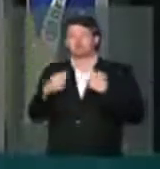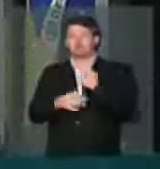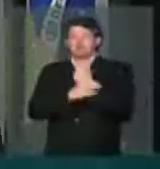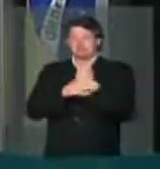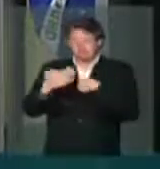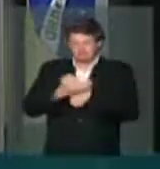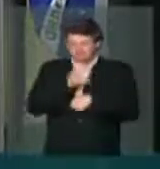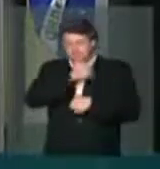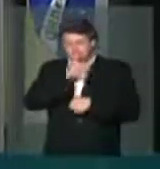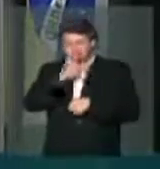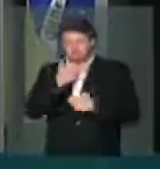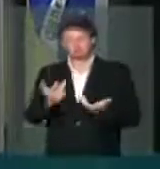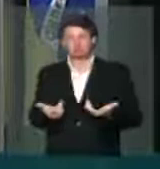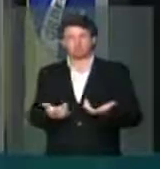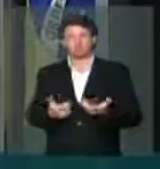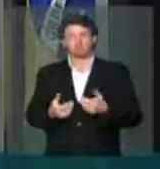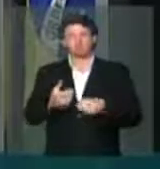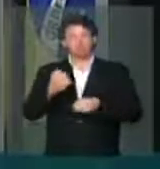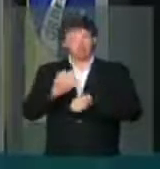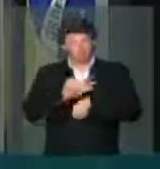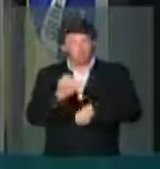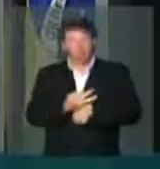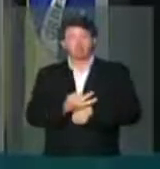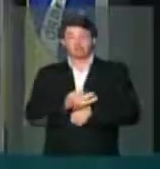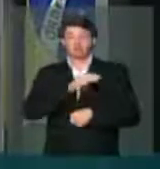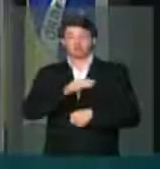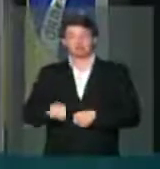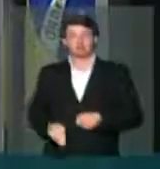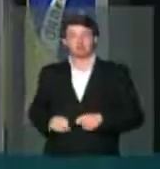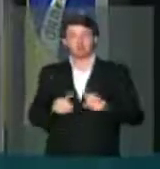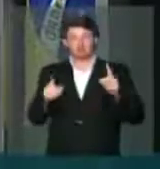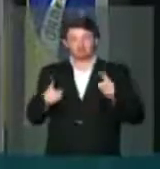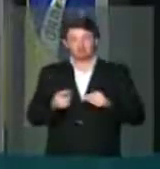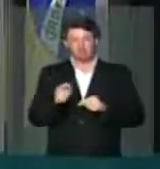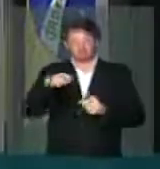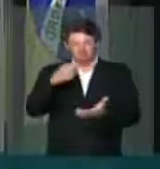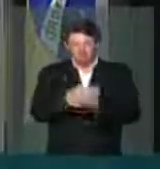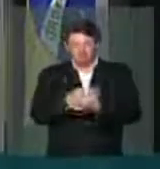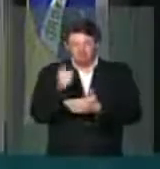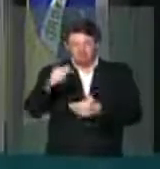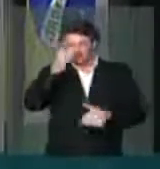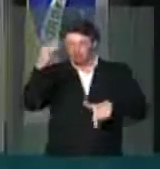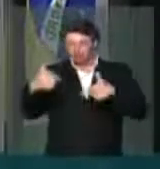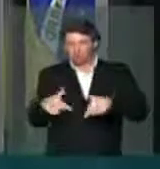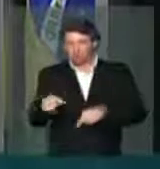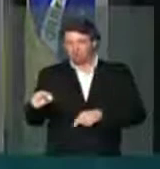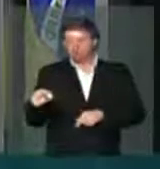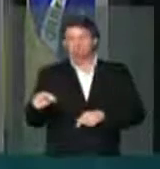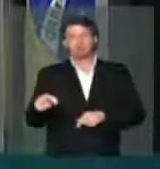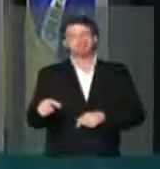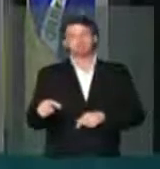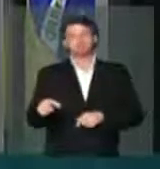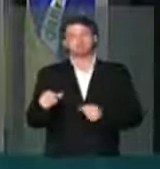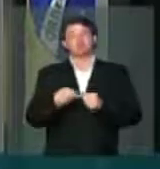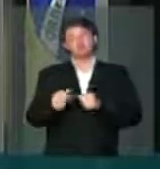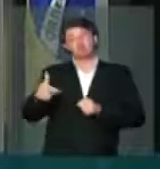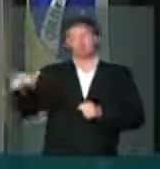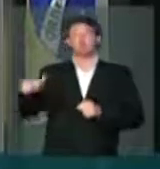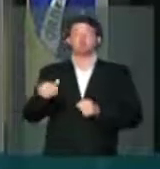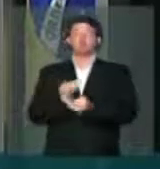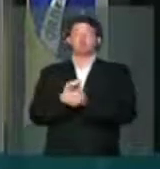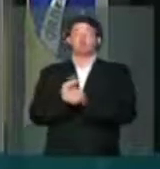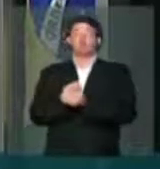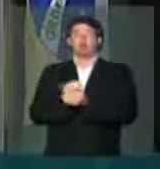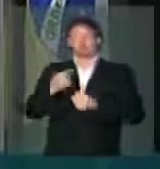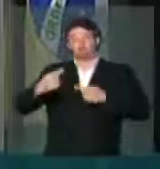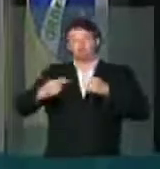as contas. Segura as contas, ministro, mas não às custas do trabalhador. Mande outro pacote. Mande um pacote para reduzir